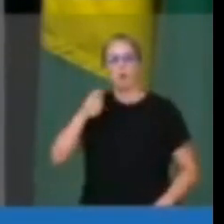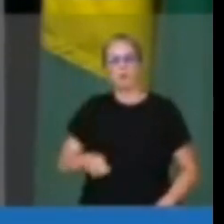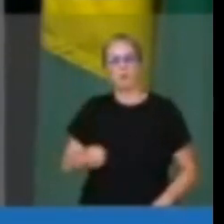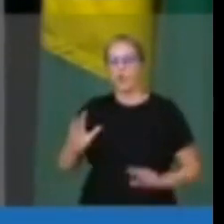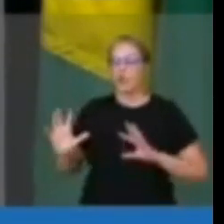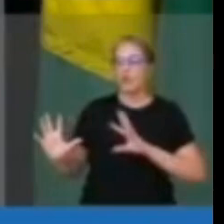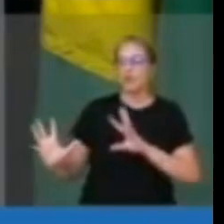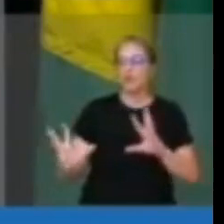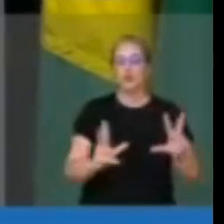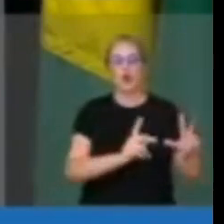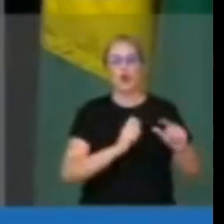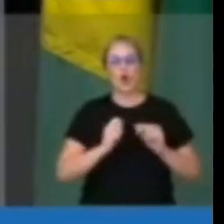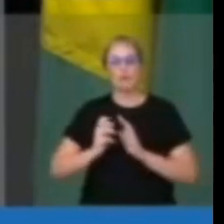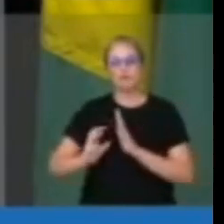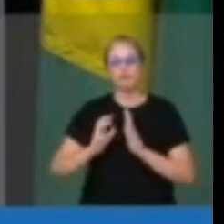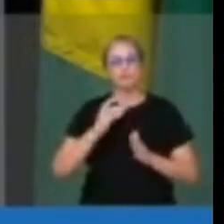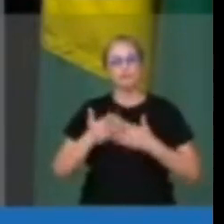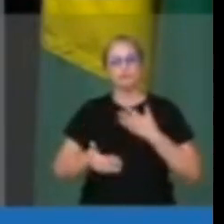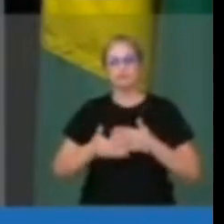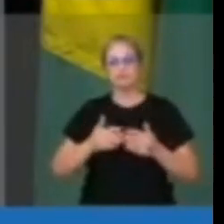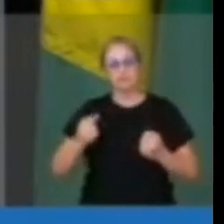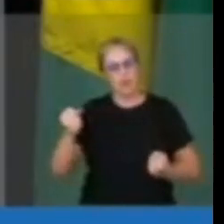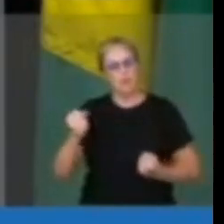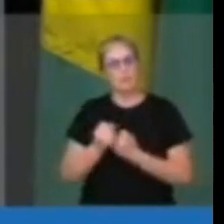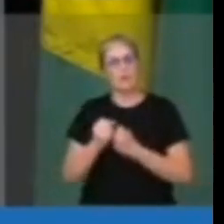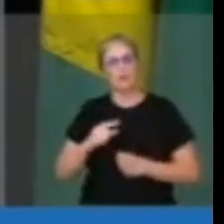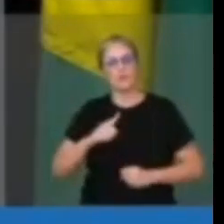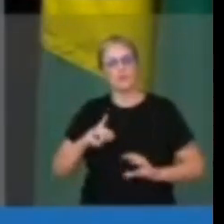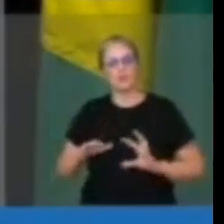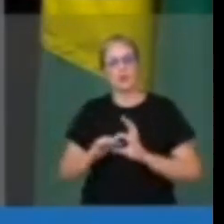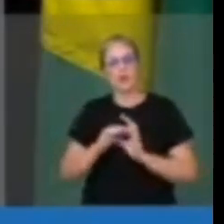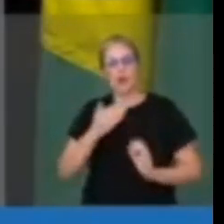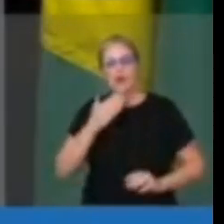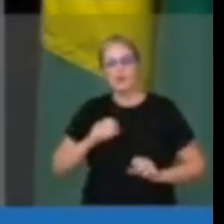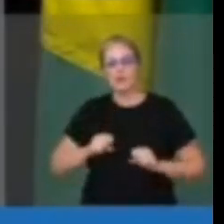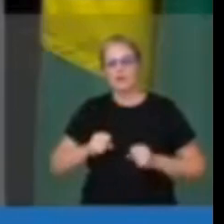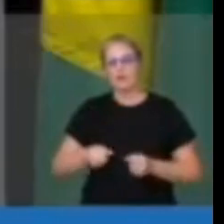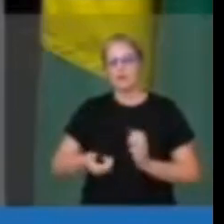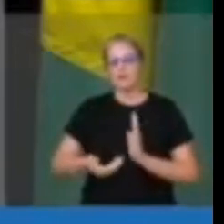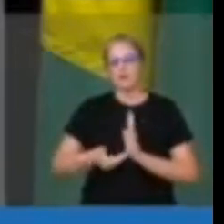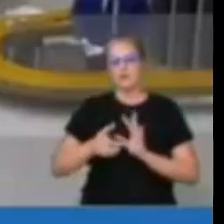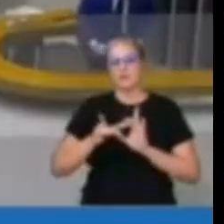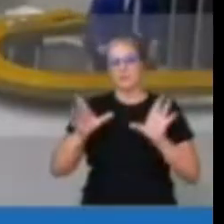ideológicas em prol do parlamento, da democracia e da liberdade. Obrigado.